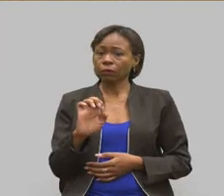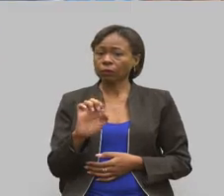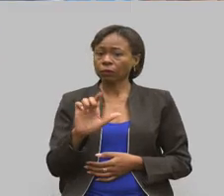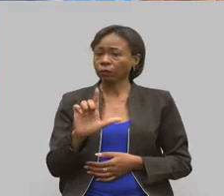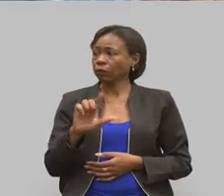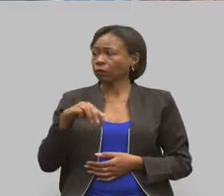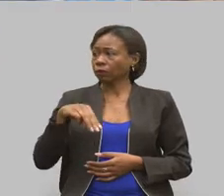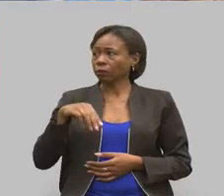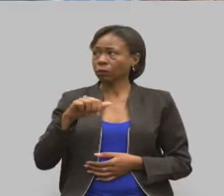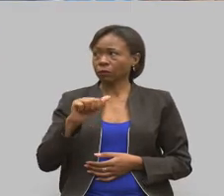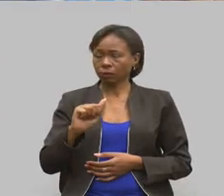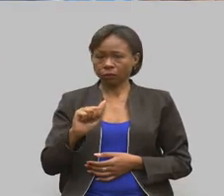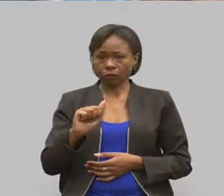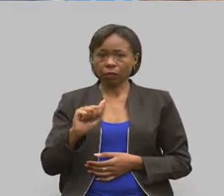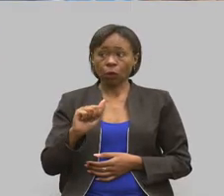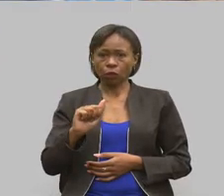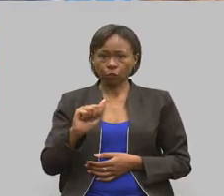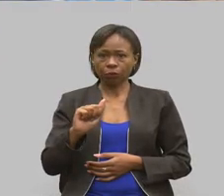de